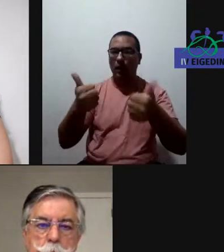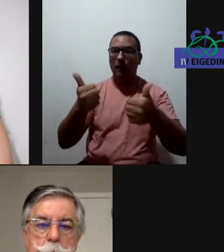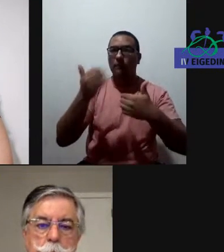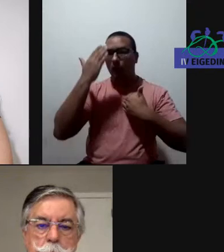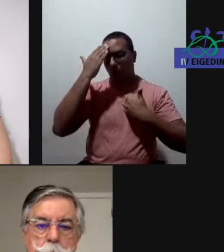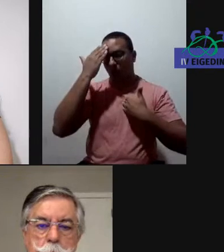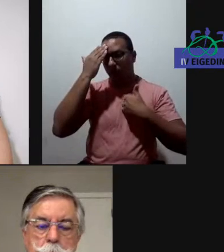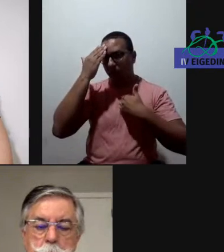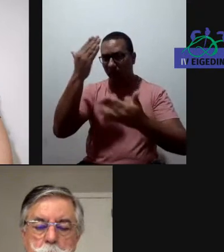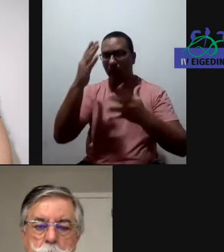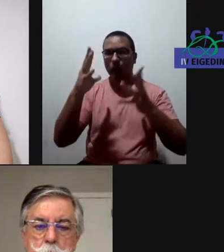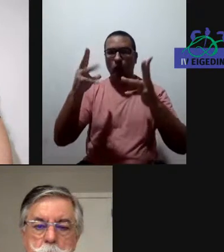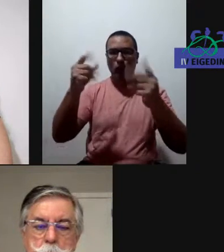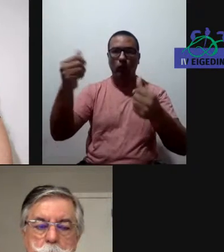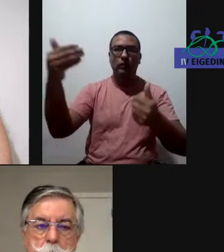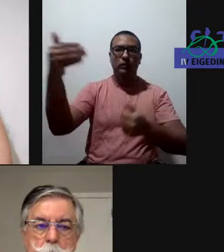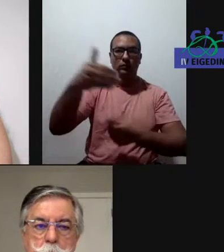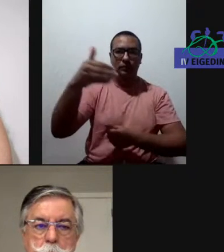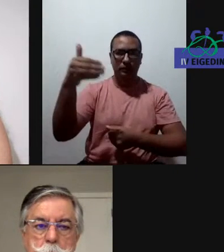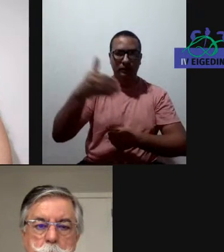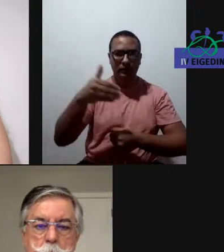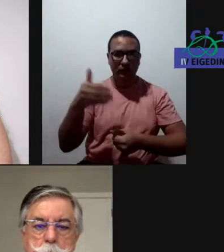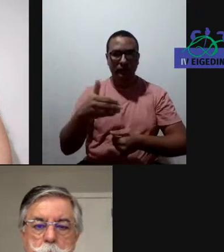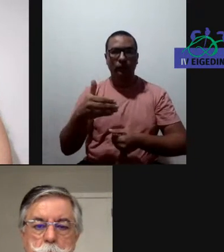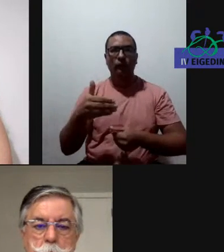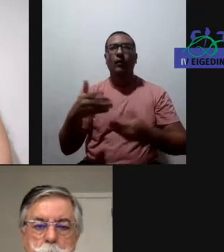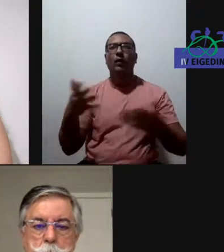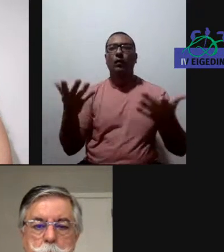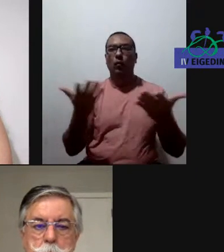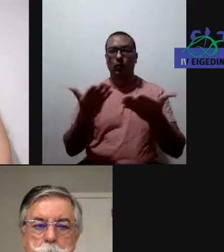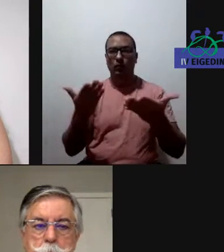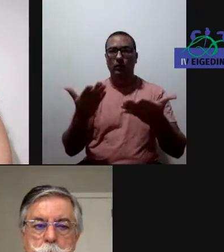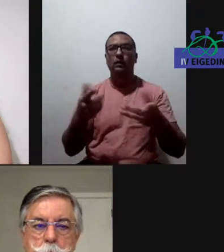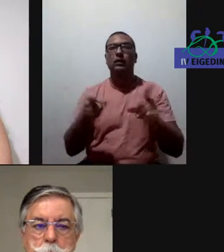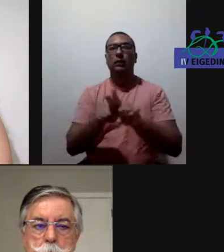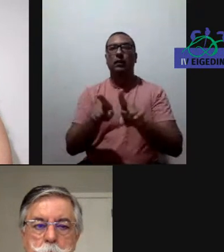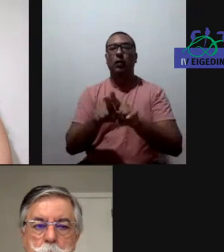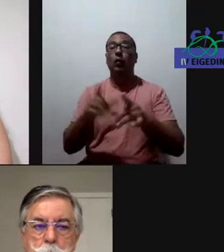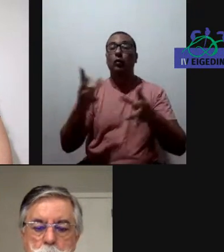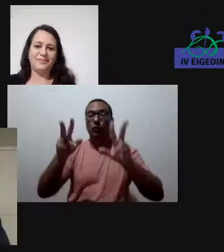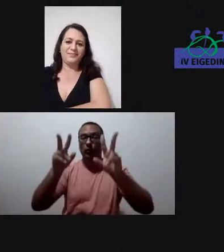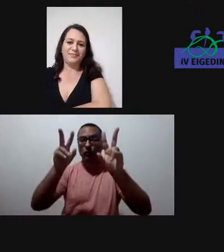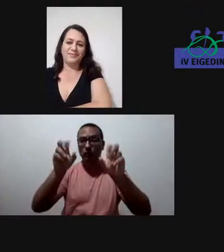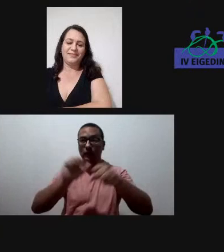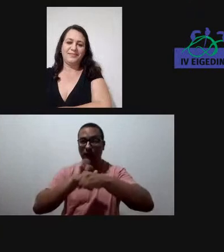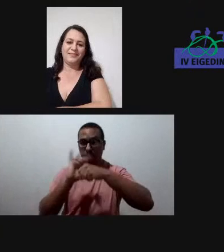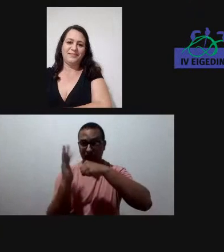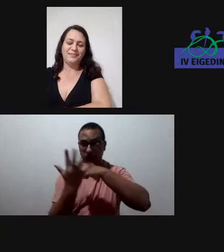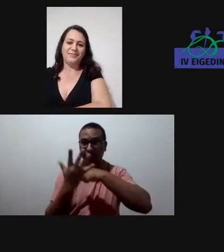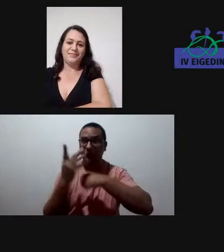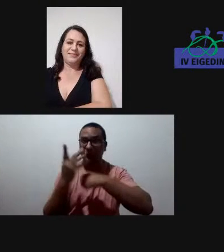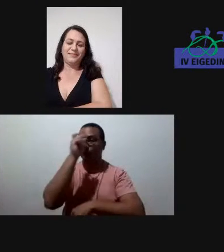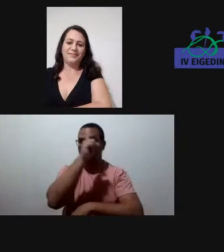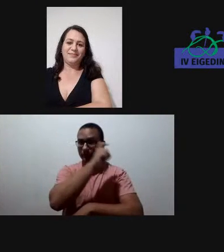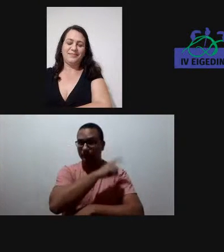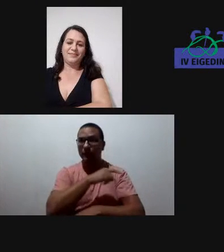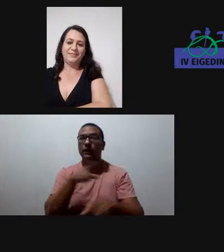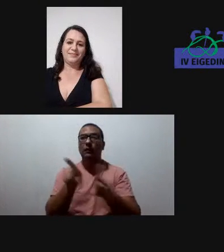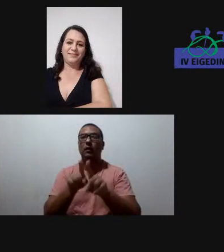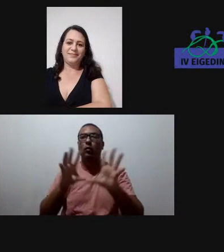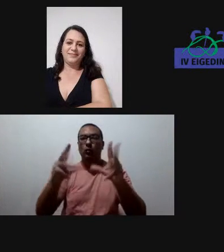novamente pela participação de todos e todas, em um contexto bastante difícil de pandemia, a presença tanto dos